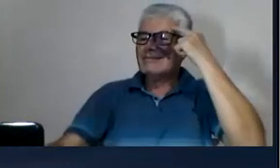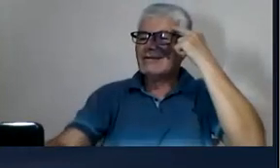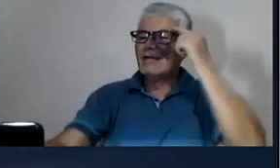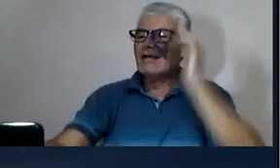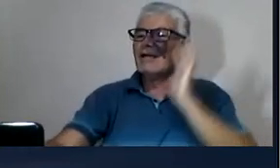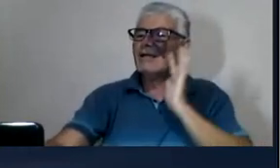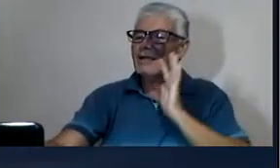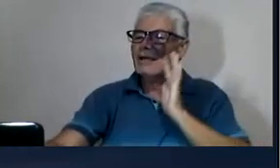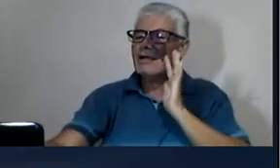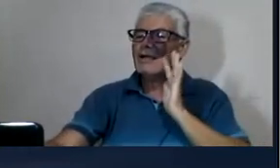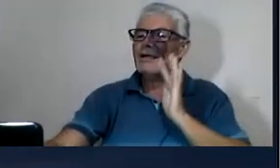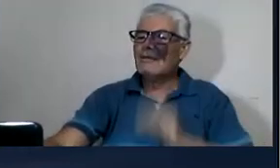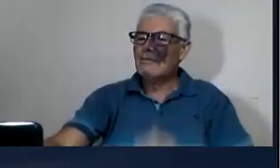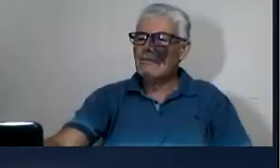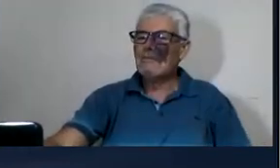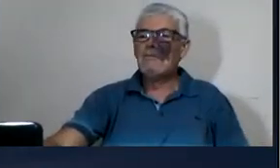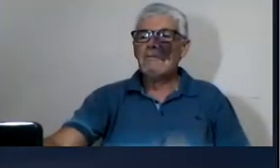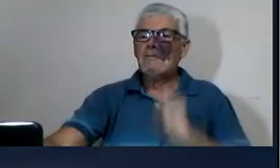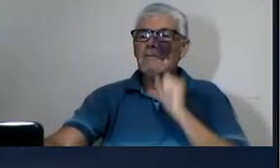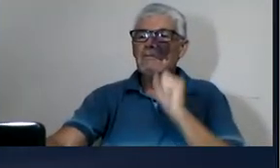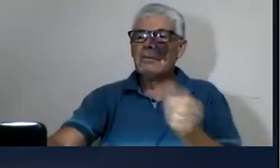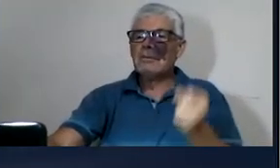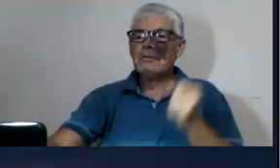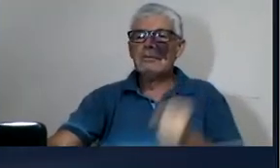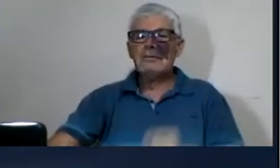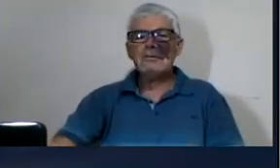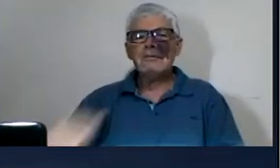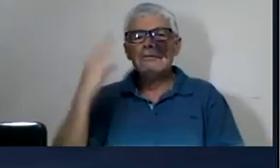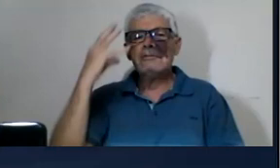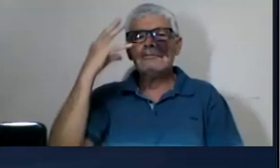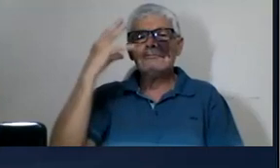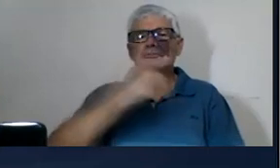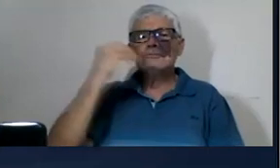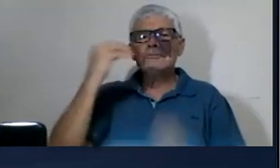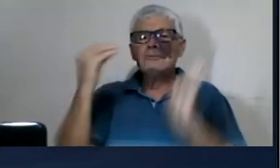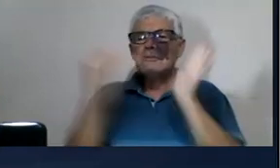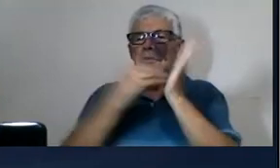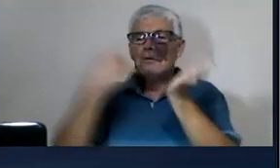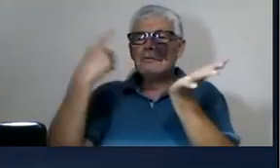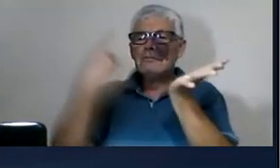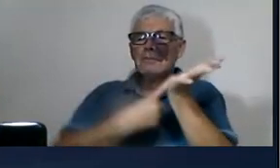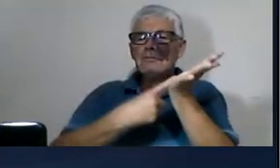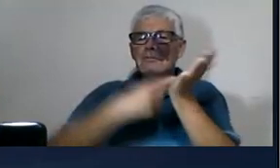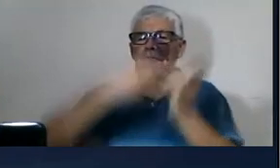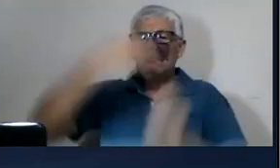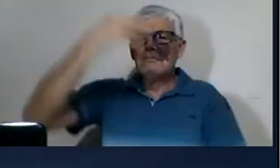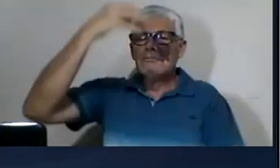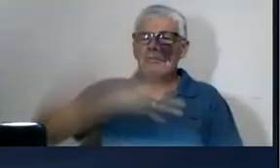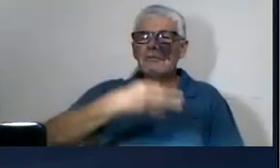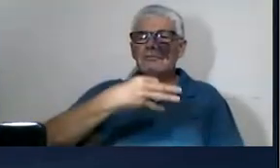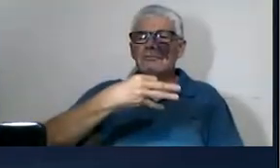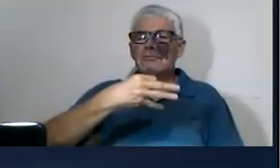Ai, e a amizade de, sabe, desde quando nasceu. Só que ela está em